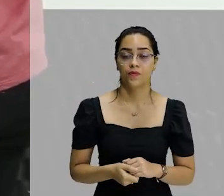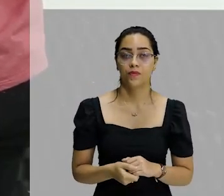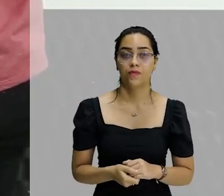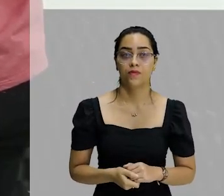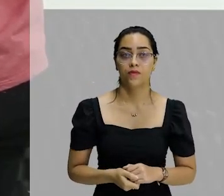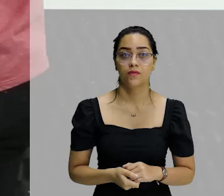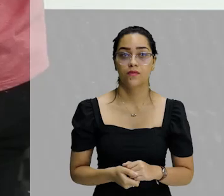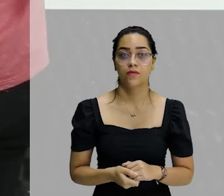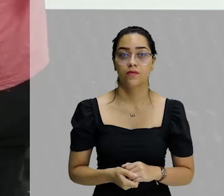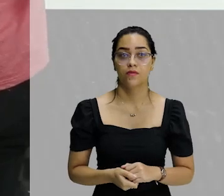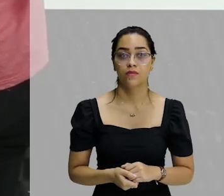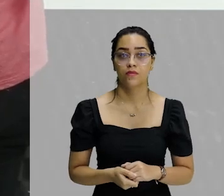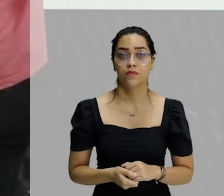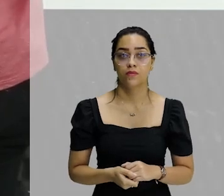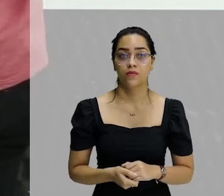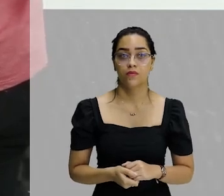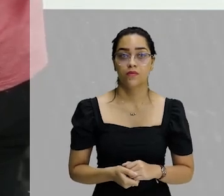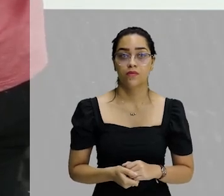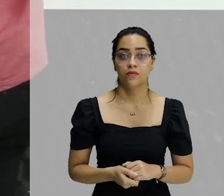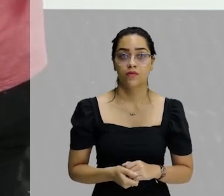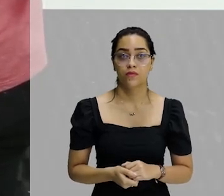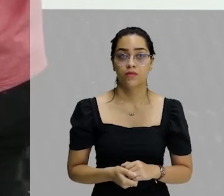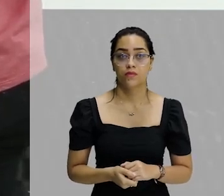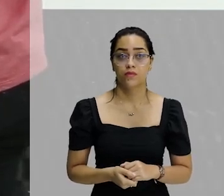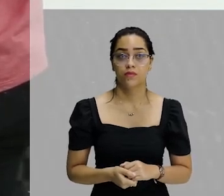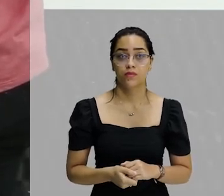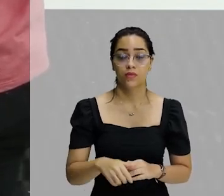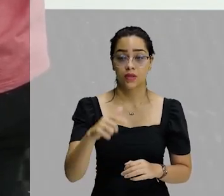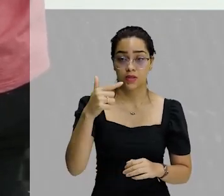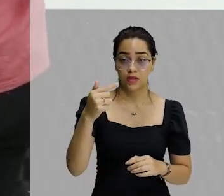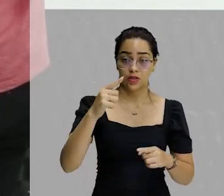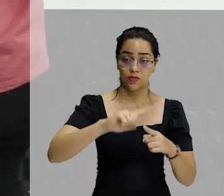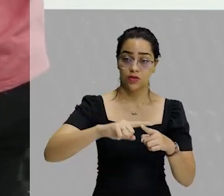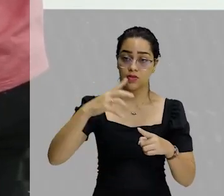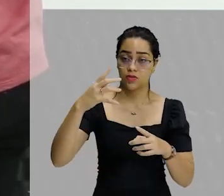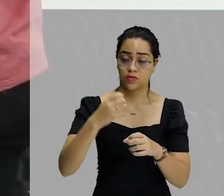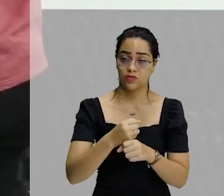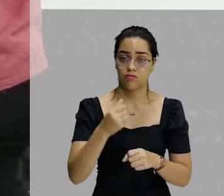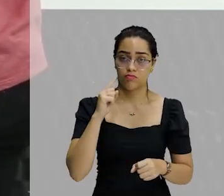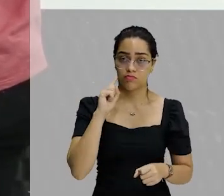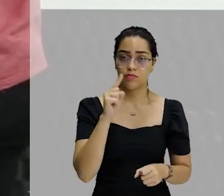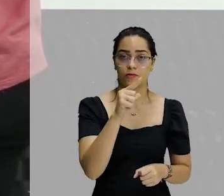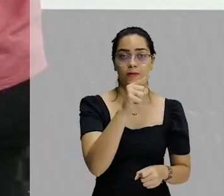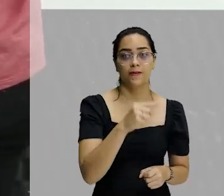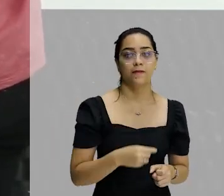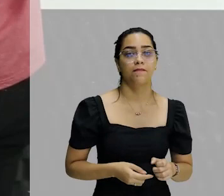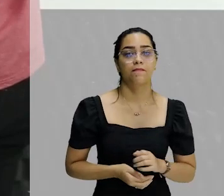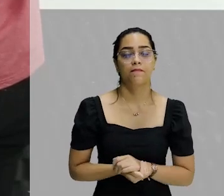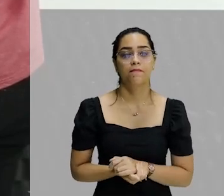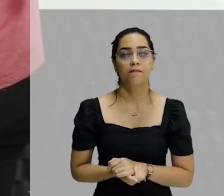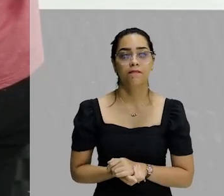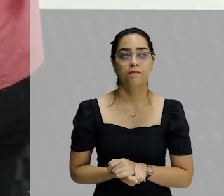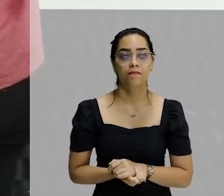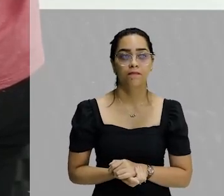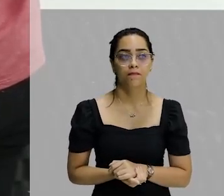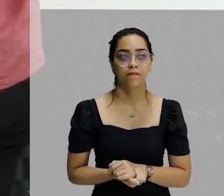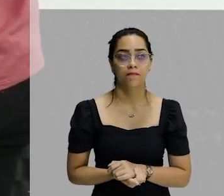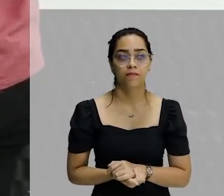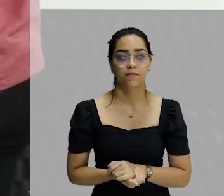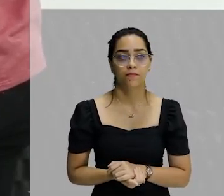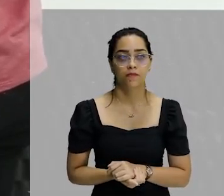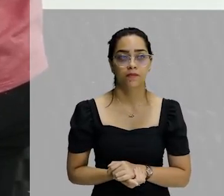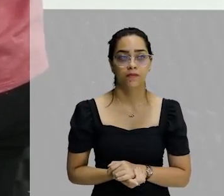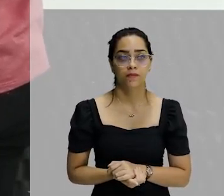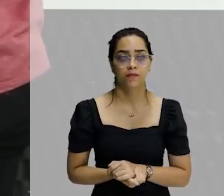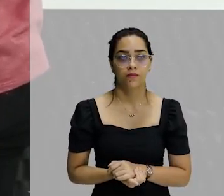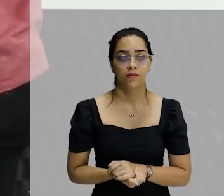com 3, 11, fica 1, vai 1. 7 vezes 4, 28, com 1, 29, fica 9, vão 2. 1